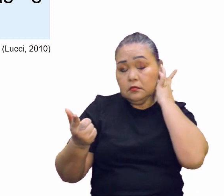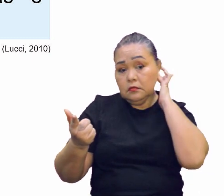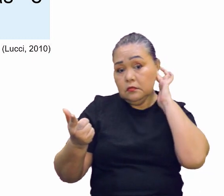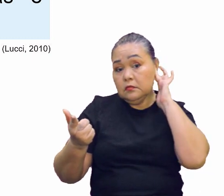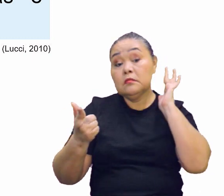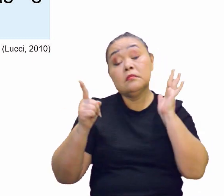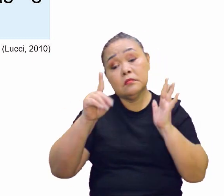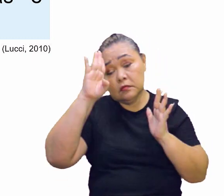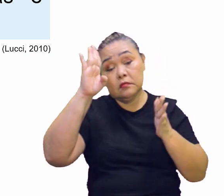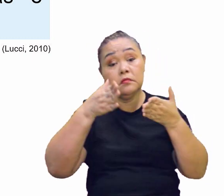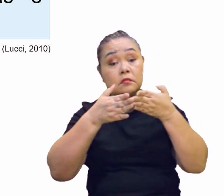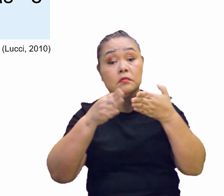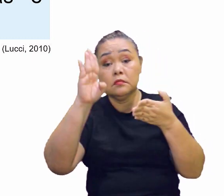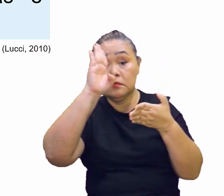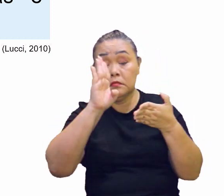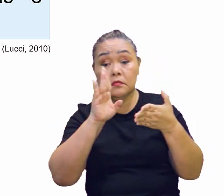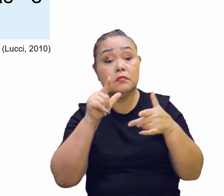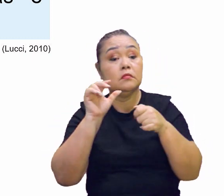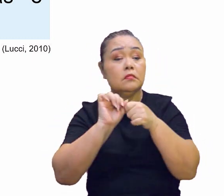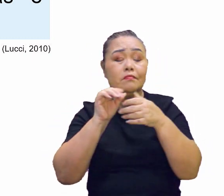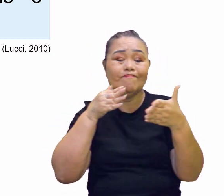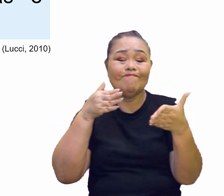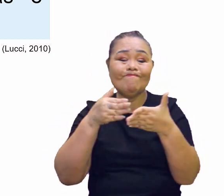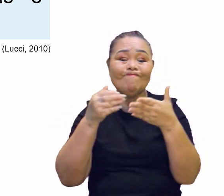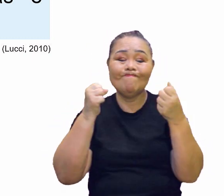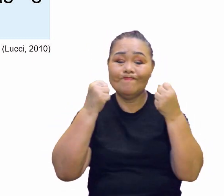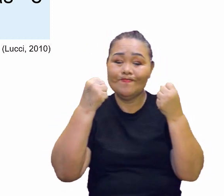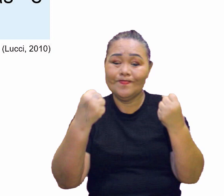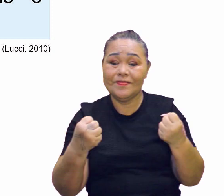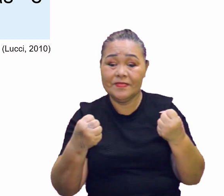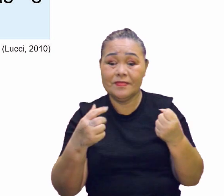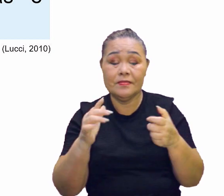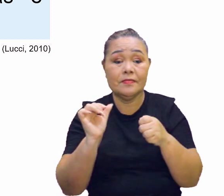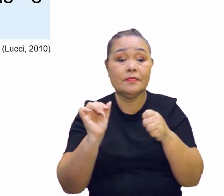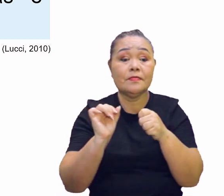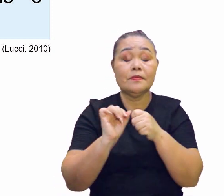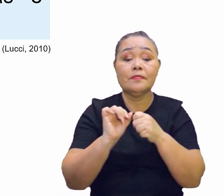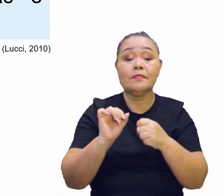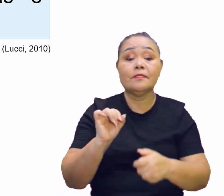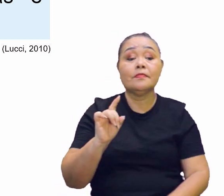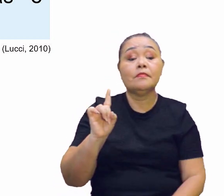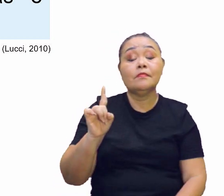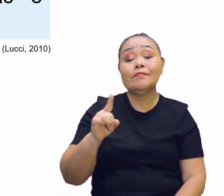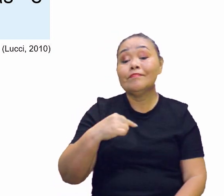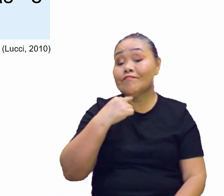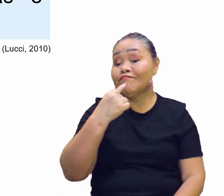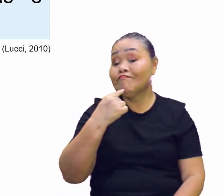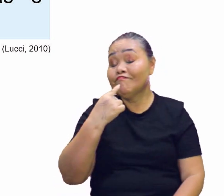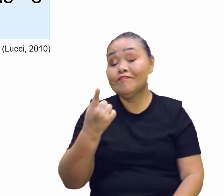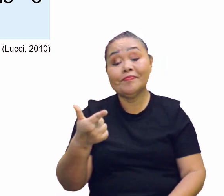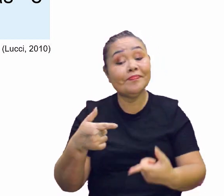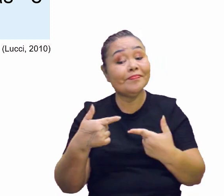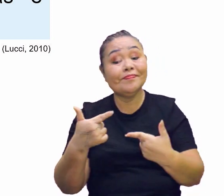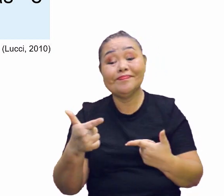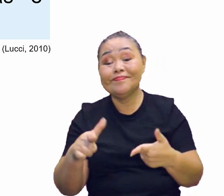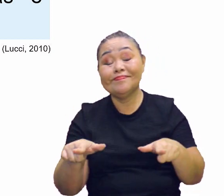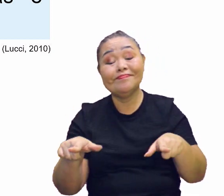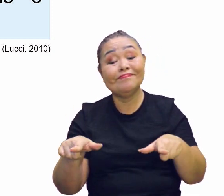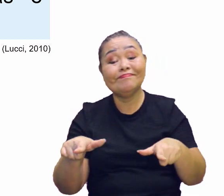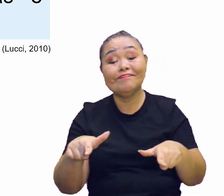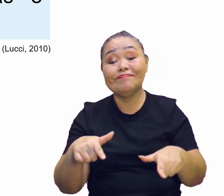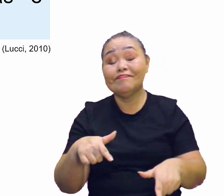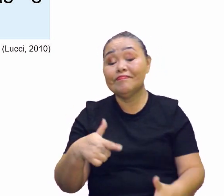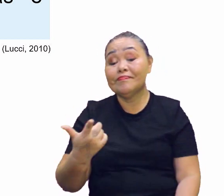Os principais portos brasileiros trabalham no limite de suas capacidades, ou seja, Carlinhos, não temos também